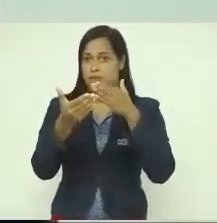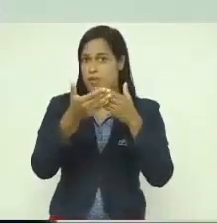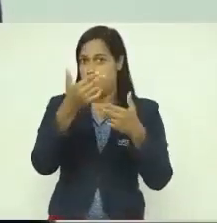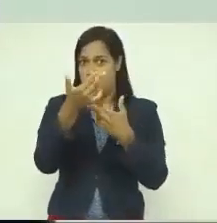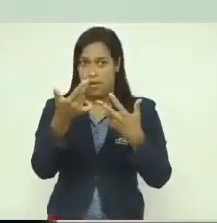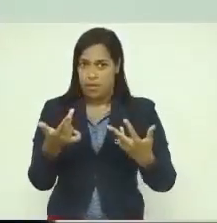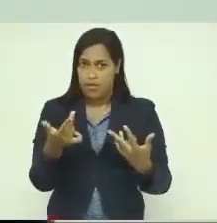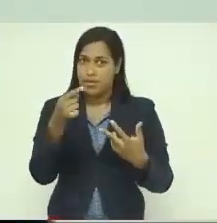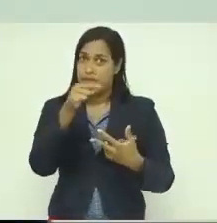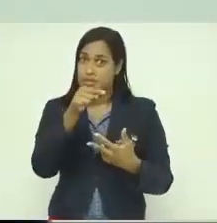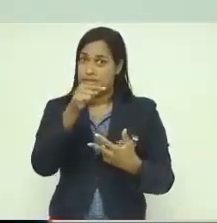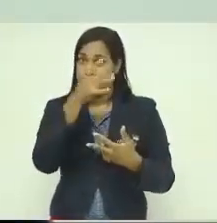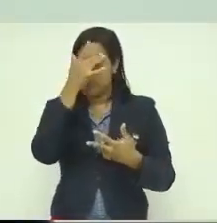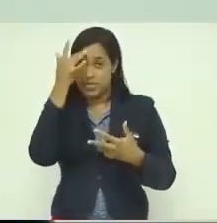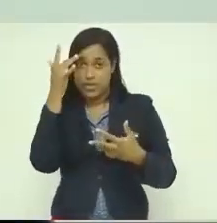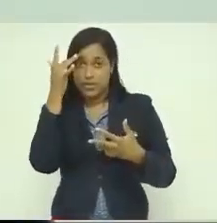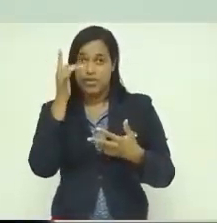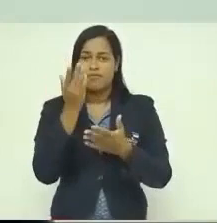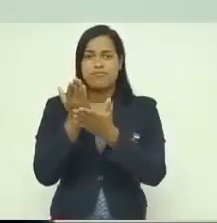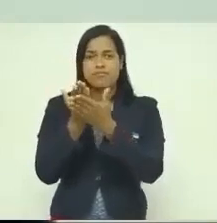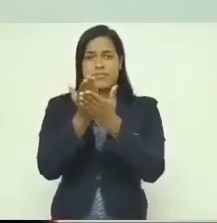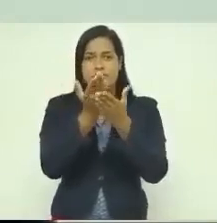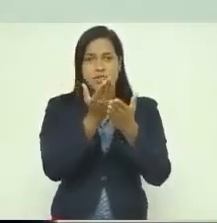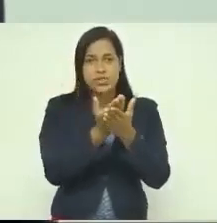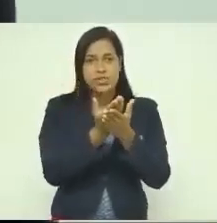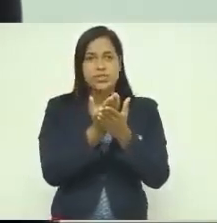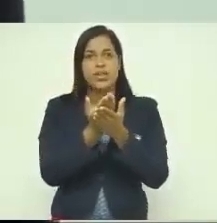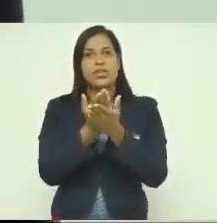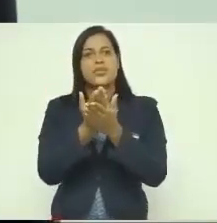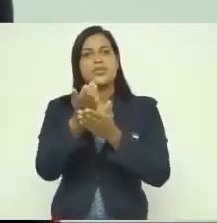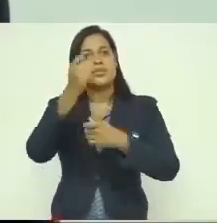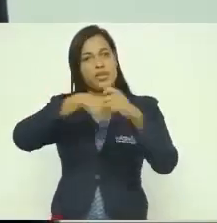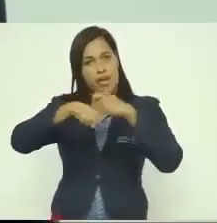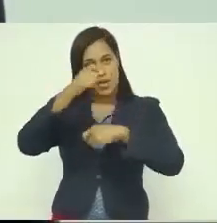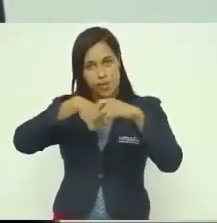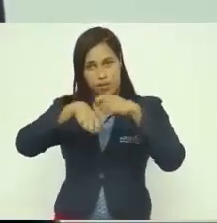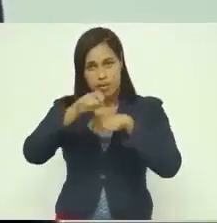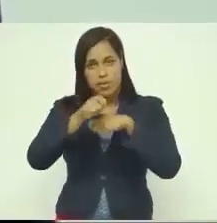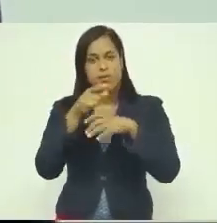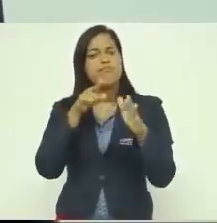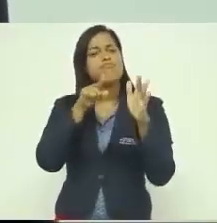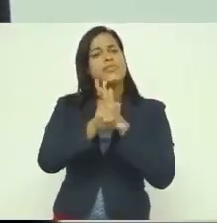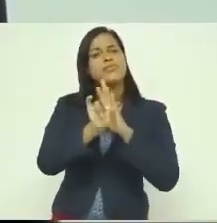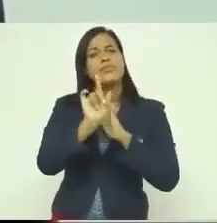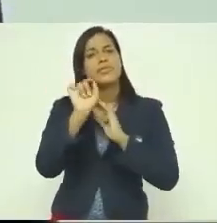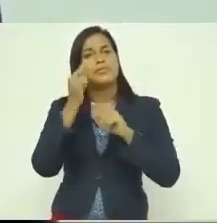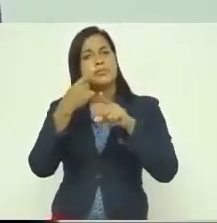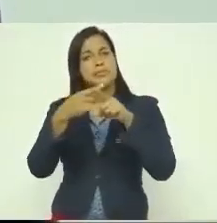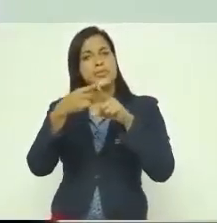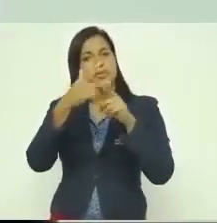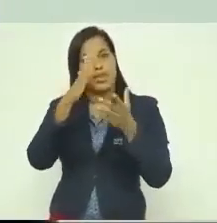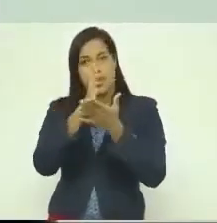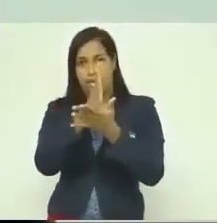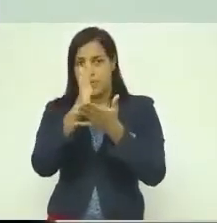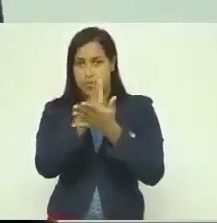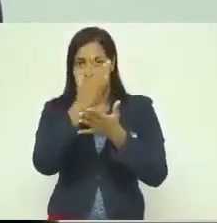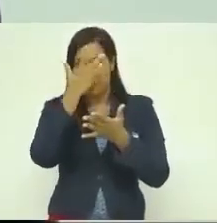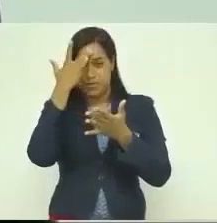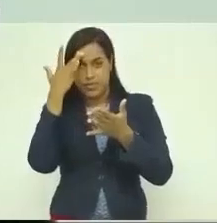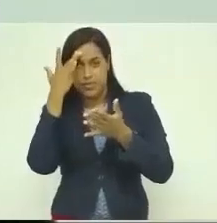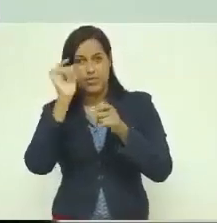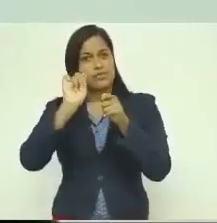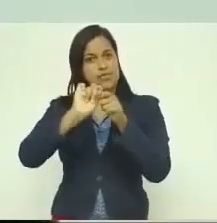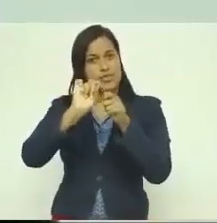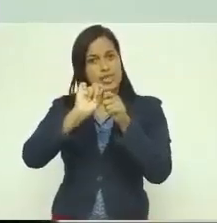esse alguém vai ser estudado em economia. E a pergunta que a gente se faz é: por que é que as pessoas